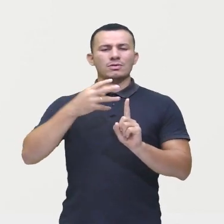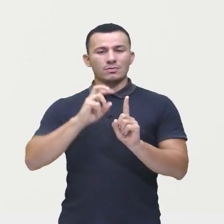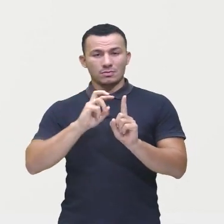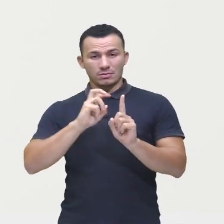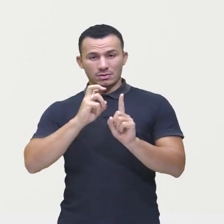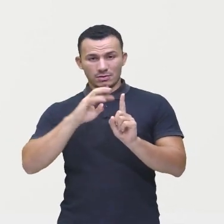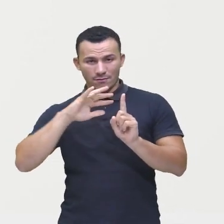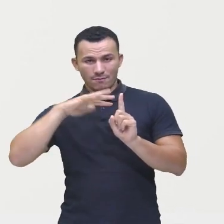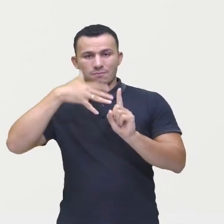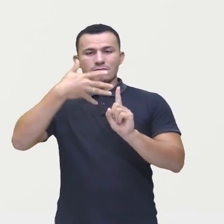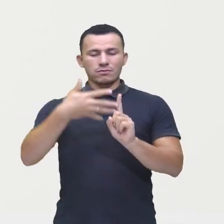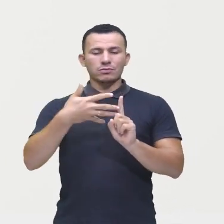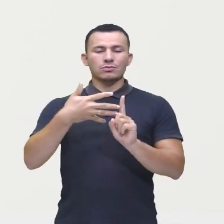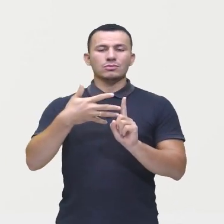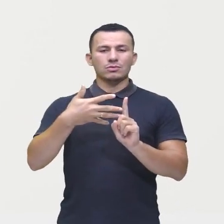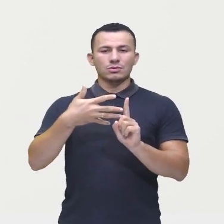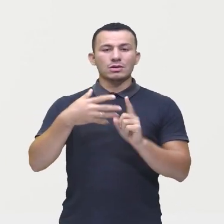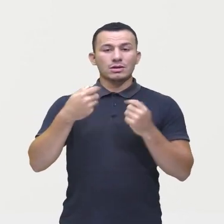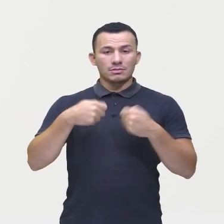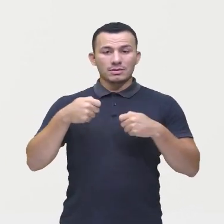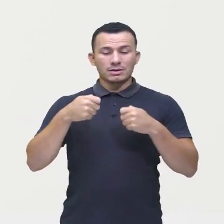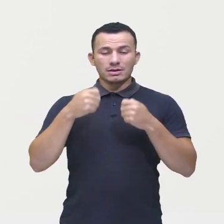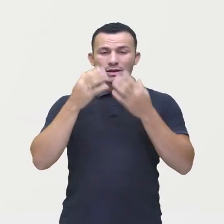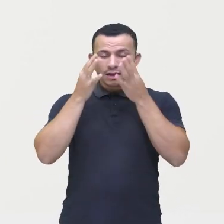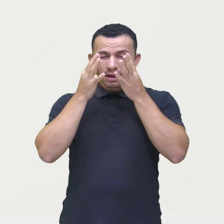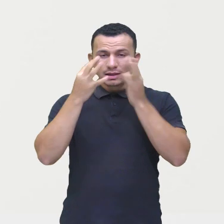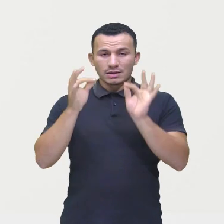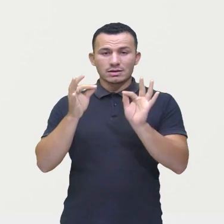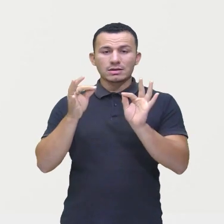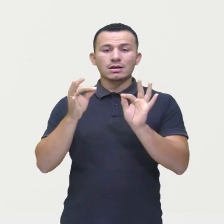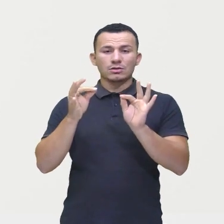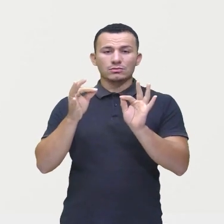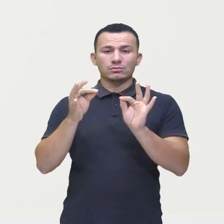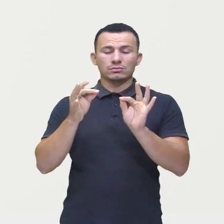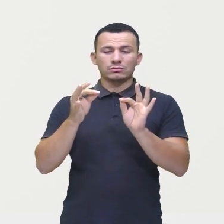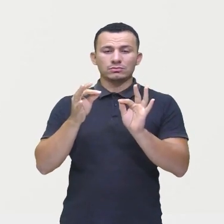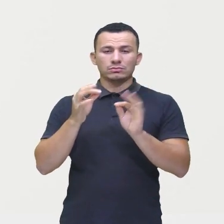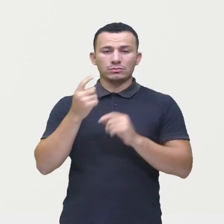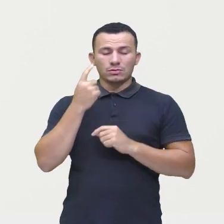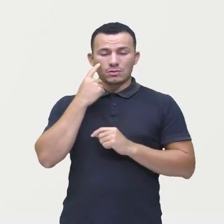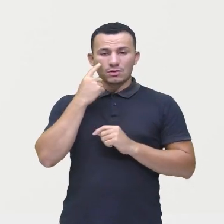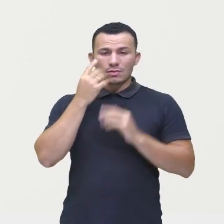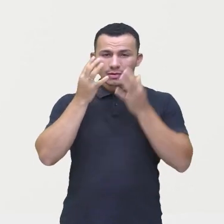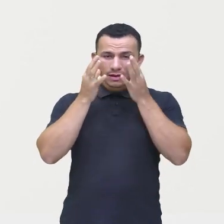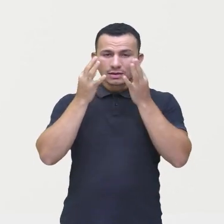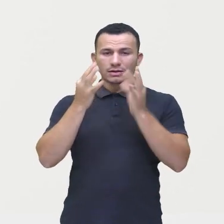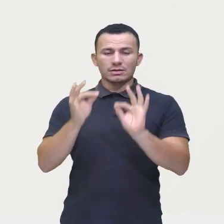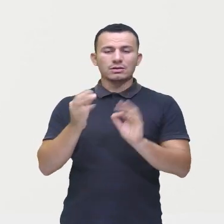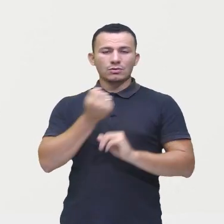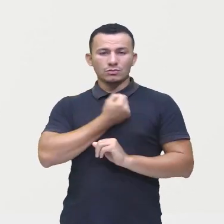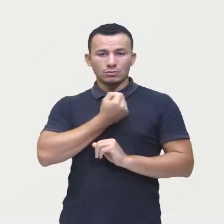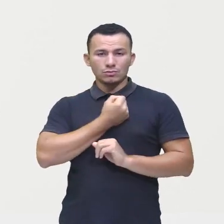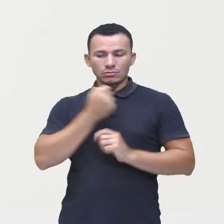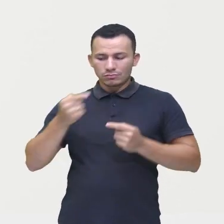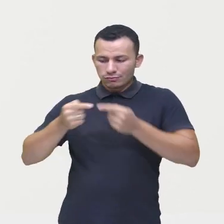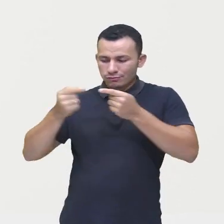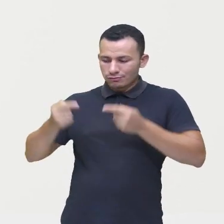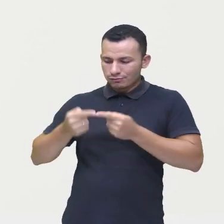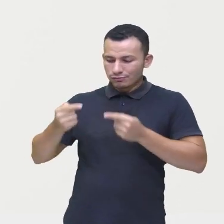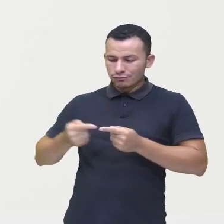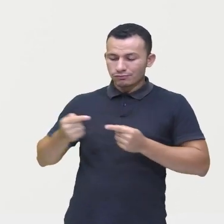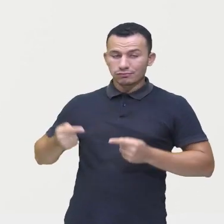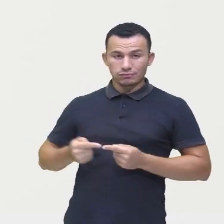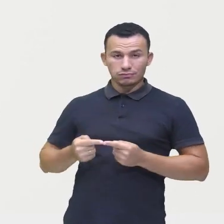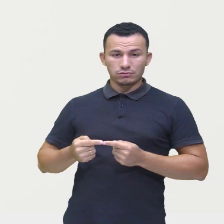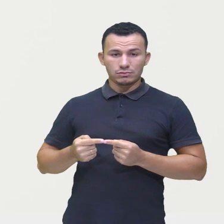quíntuplo, você tem que ficar de olho nessas ideias. Olha aqui o olho, fique de olho, tá bom? Dobro multiplica